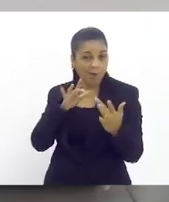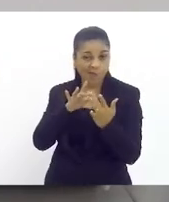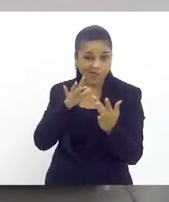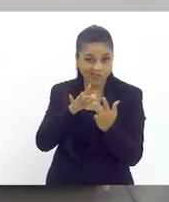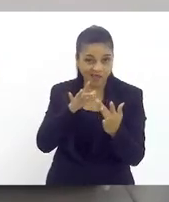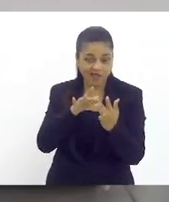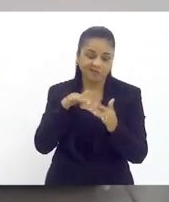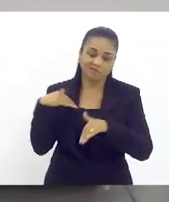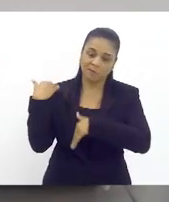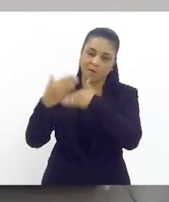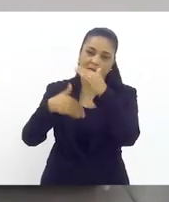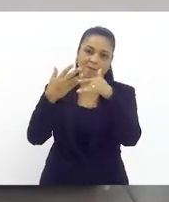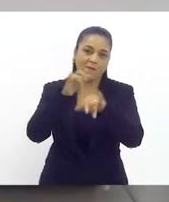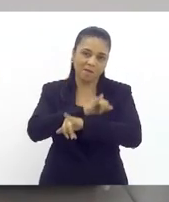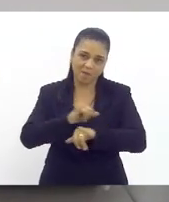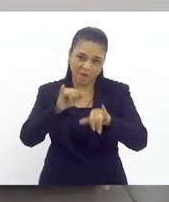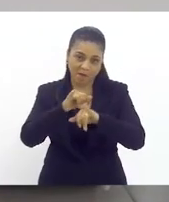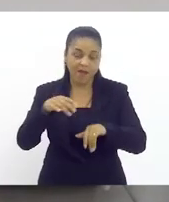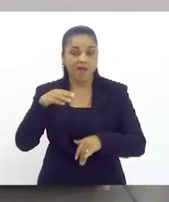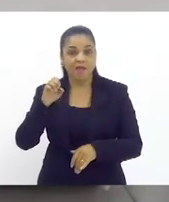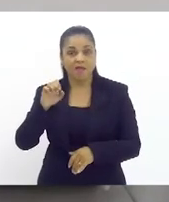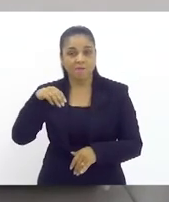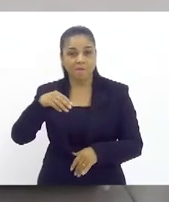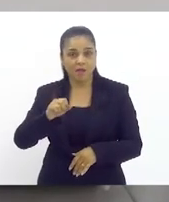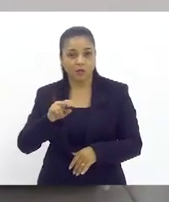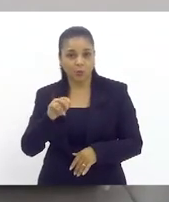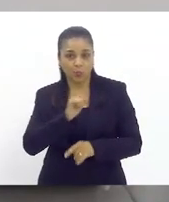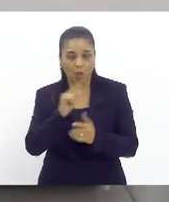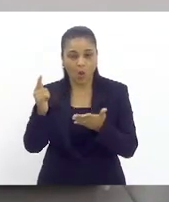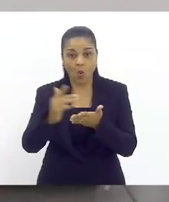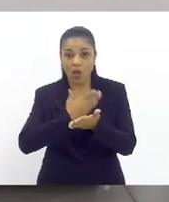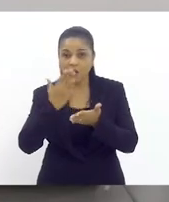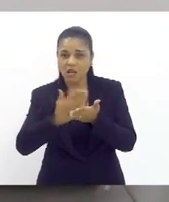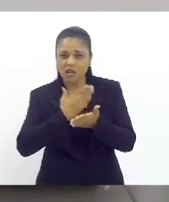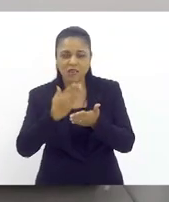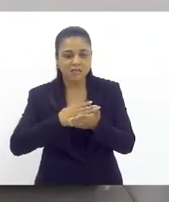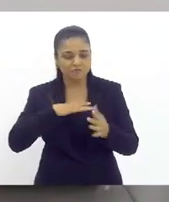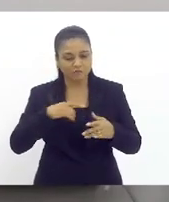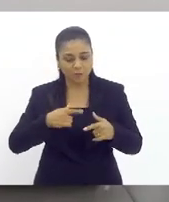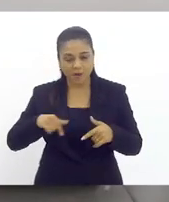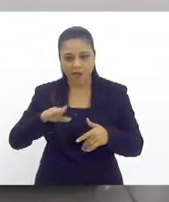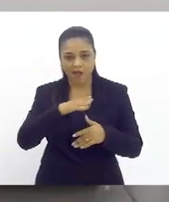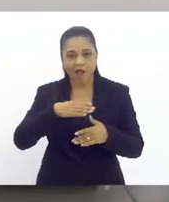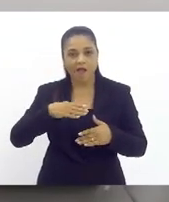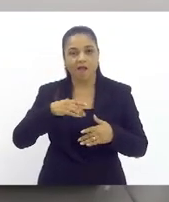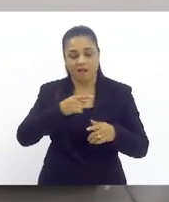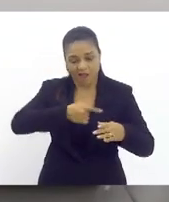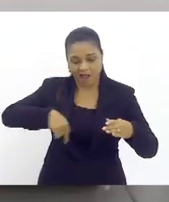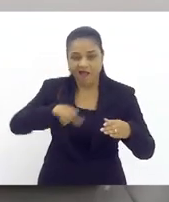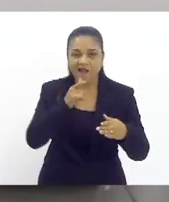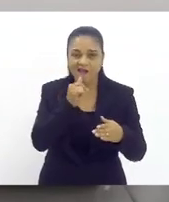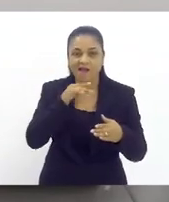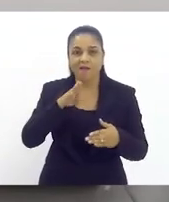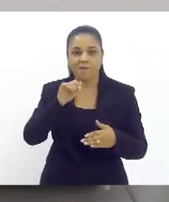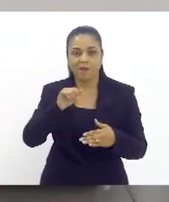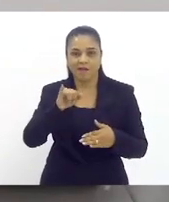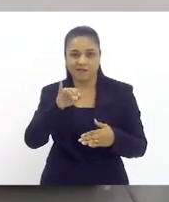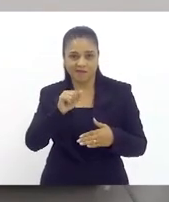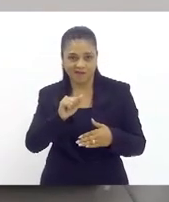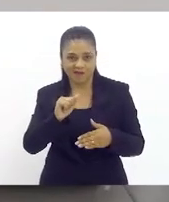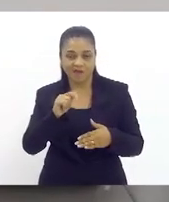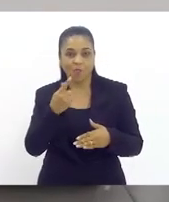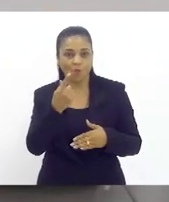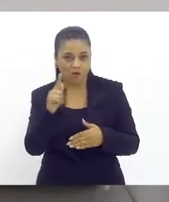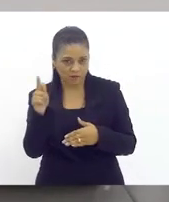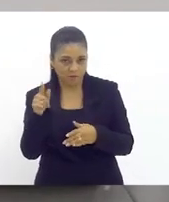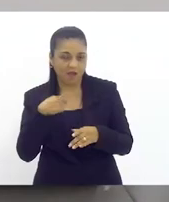avançar mais Emmanuel também fez livros bacanas sobre a Baía de Guanabara e outros temas aqui o nosso reconhecimento a palavra